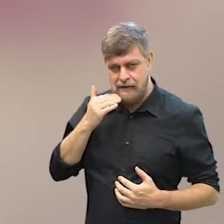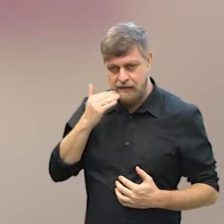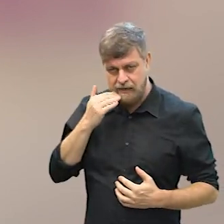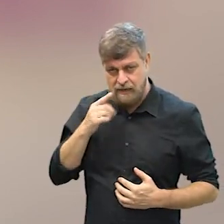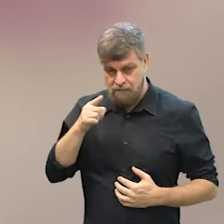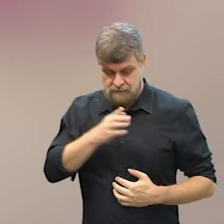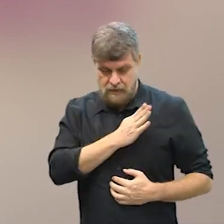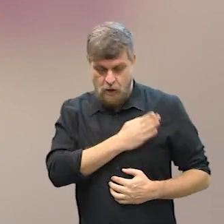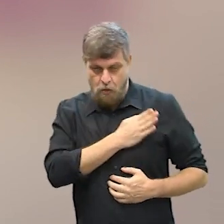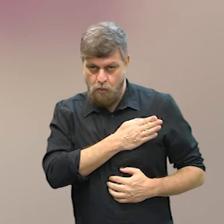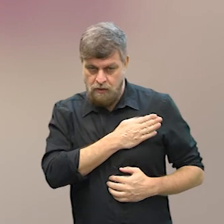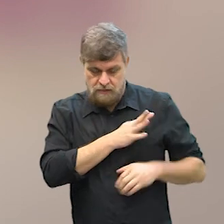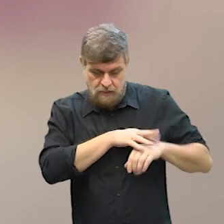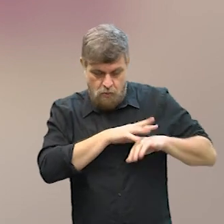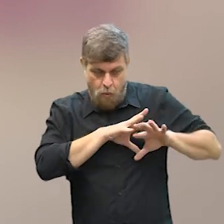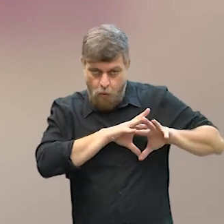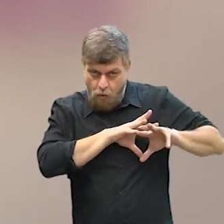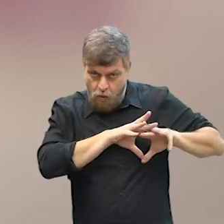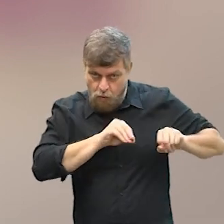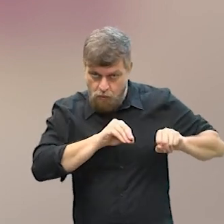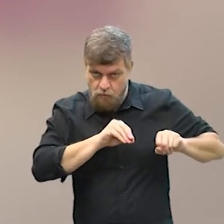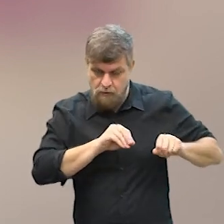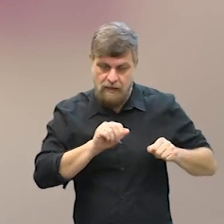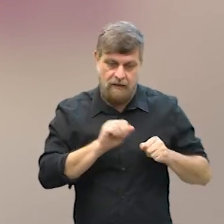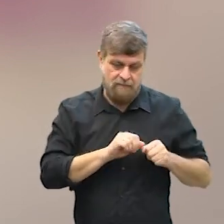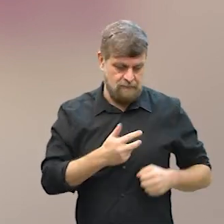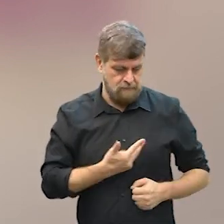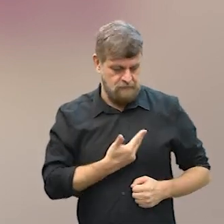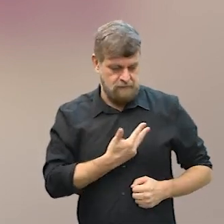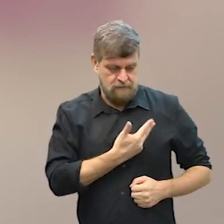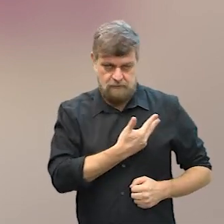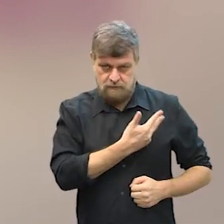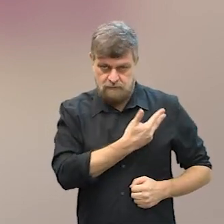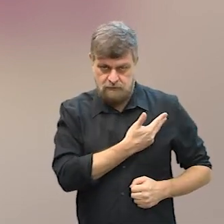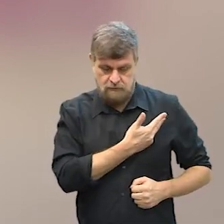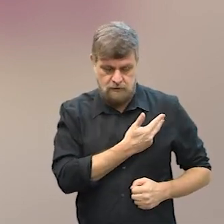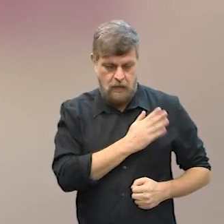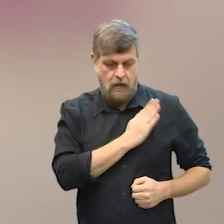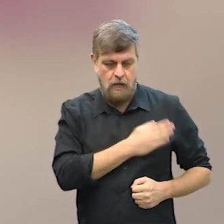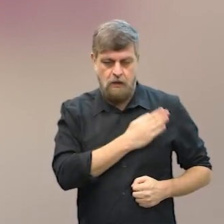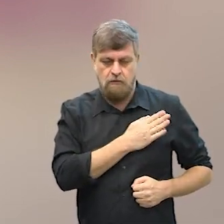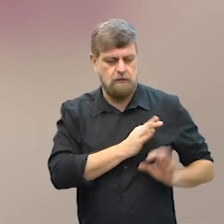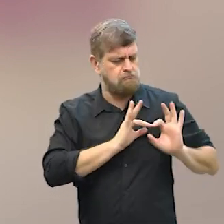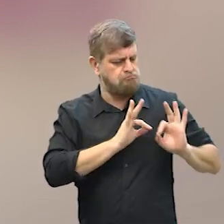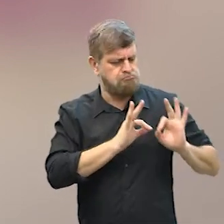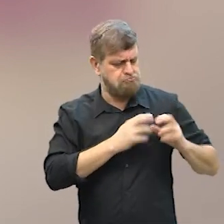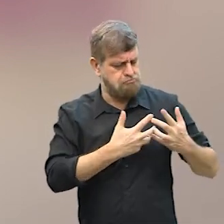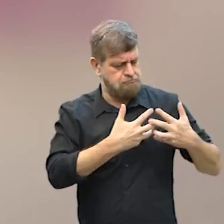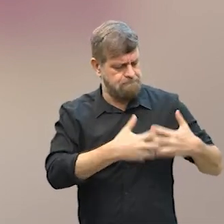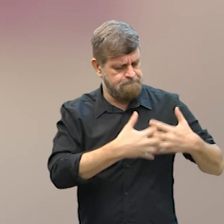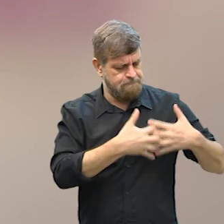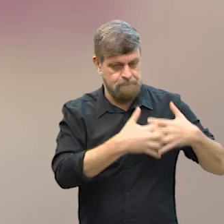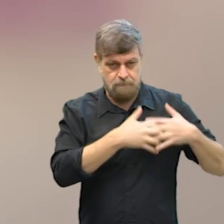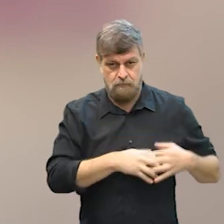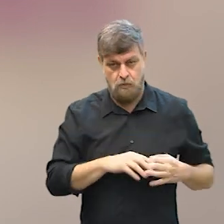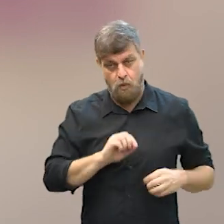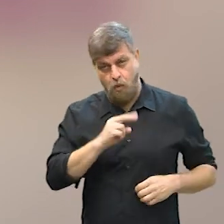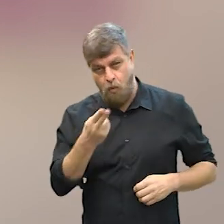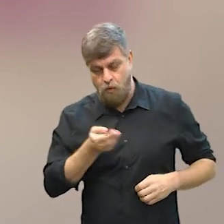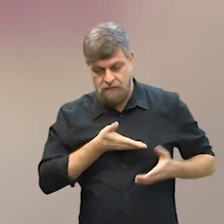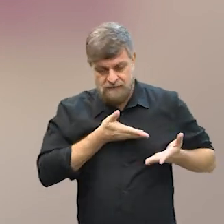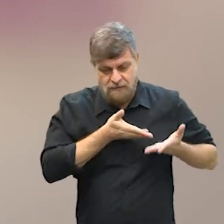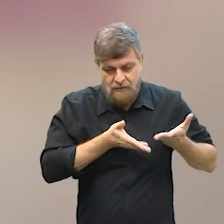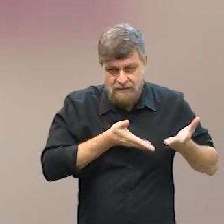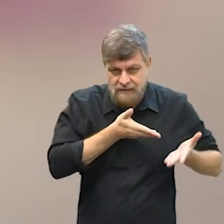você cura a doença cardíaca, por exemplo, troca uma válvula que está causando congestão nos pulmões, ou você faz um